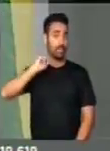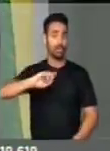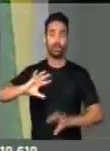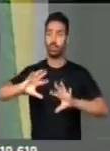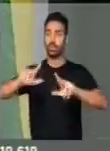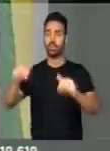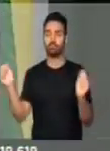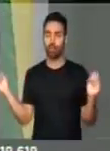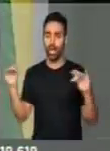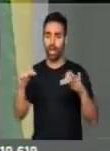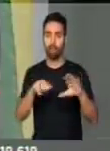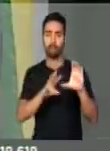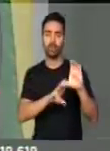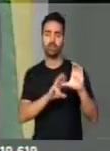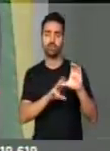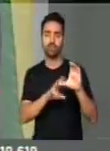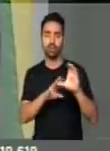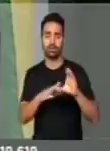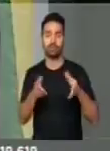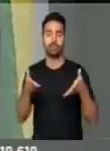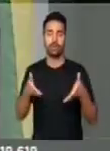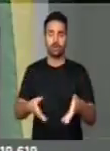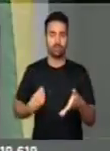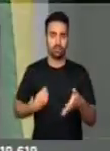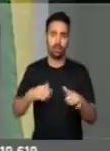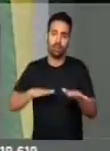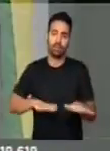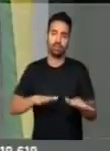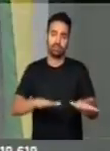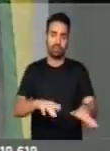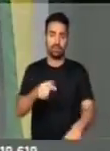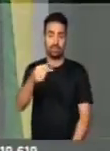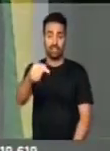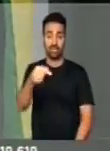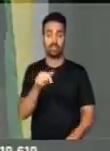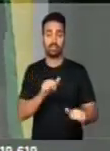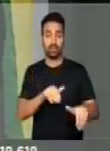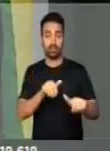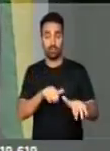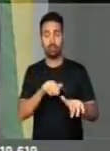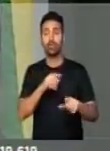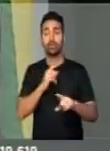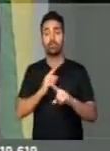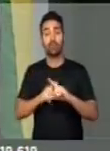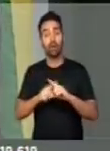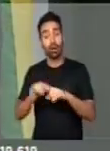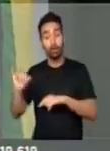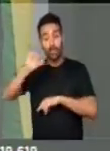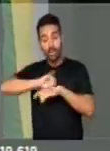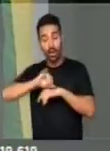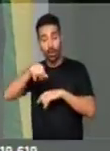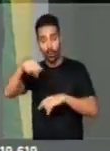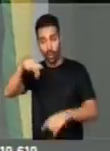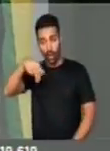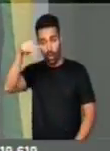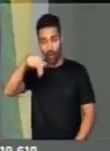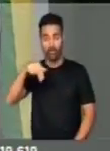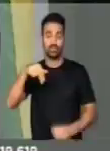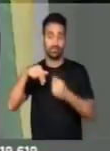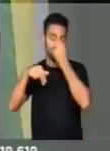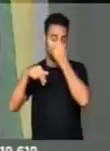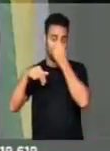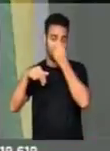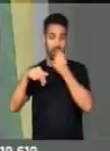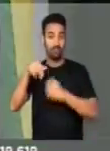em Montes Claros do nosso desfile de 7 de setembro, que, com certeza, a capital do Norte de Minas vai estar de braços abertos esperando